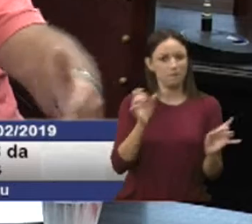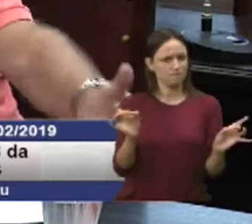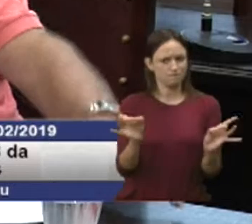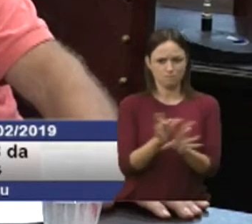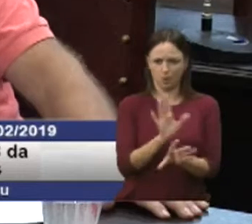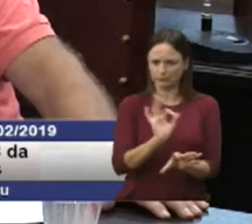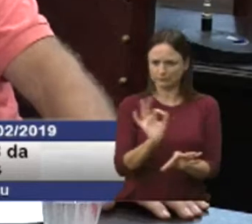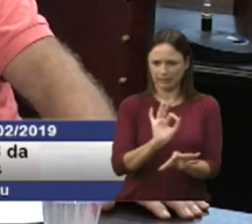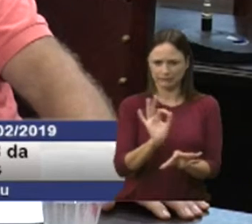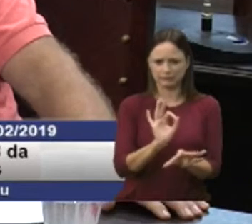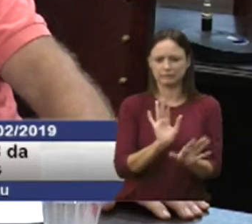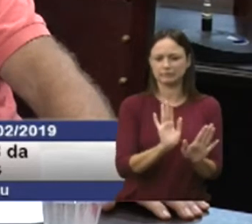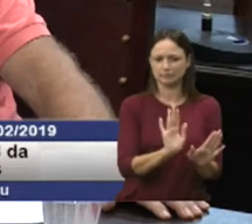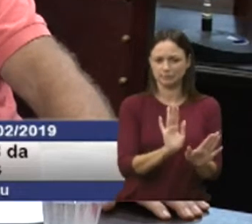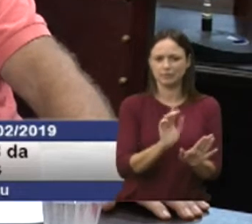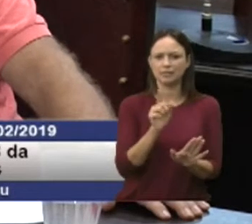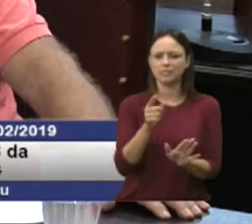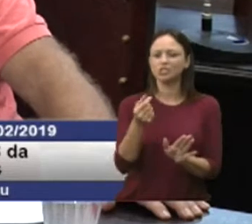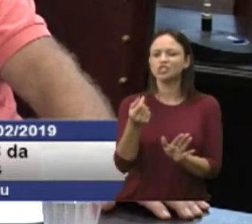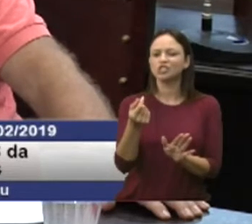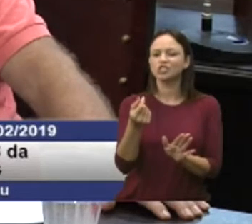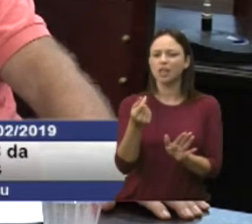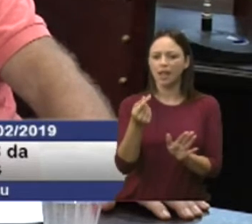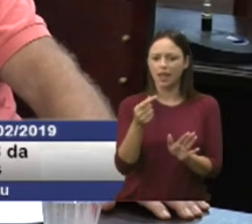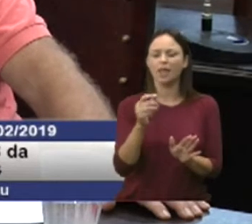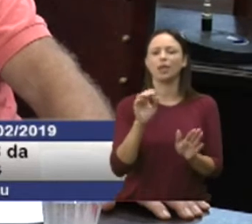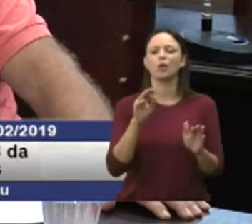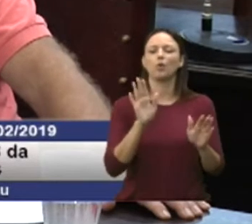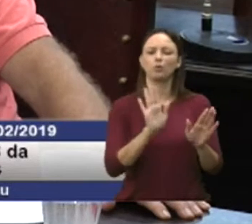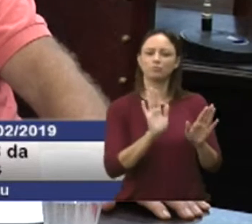dinheiro que fica empenhado é um fundo de reserva?